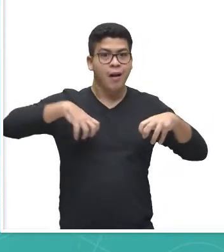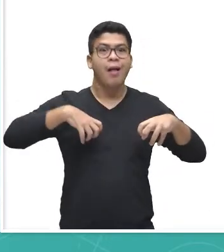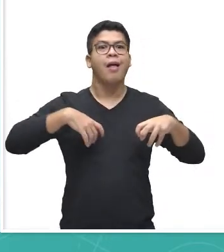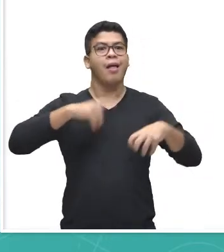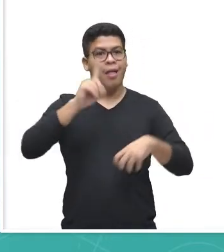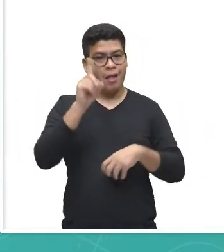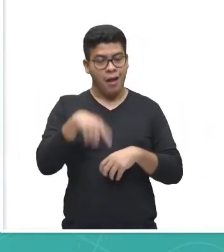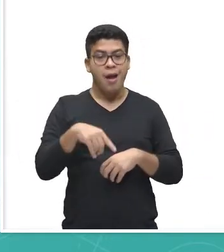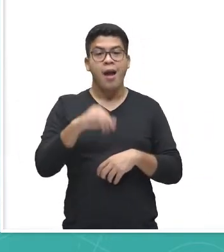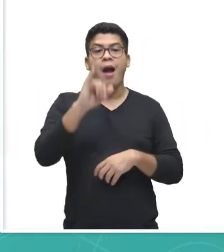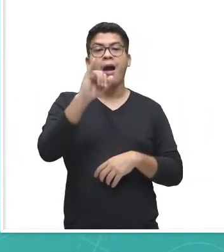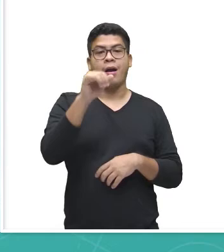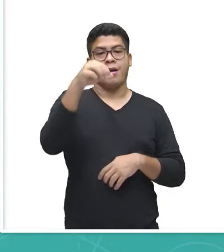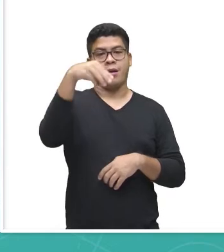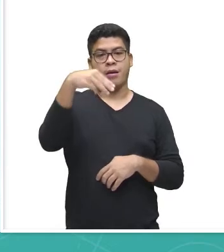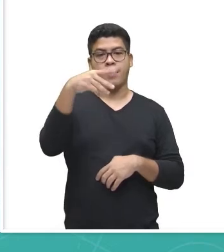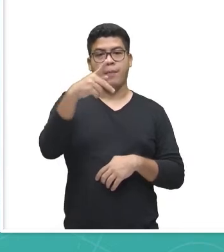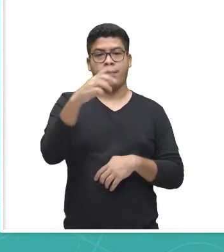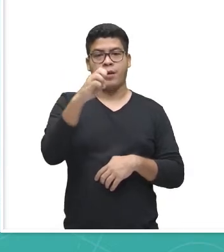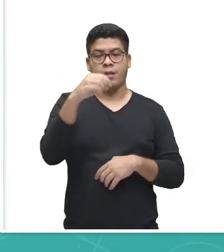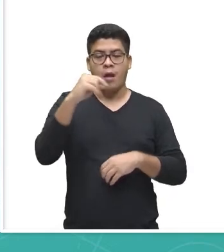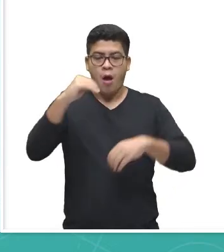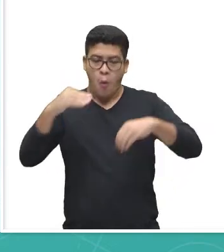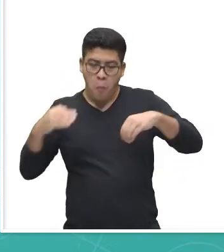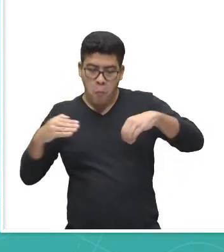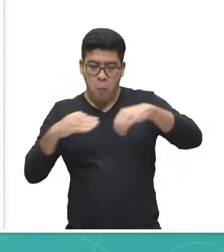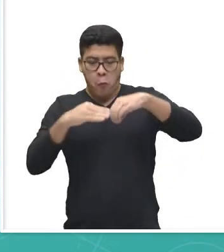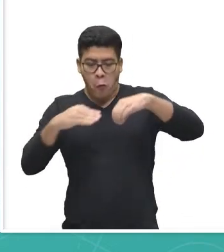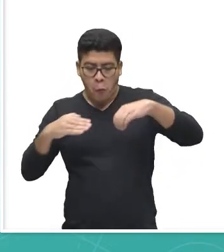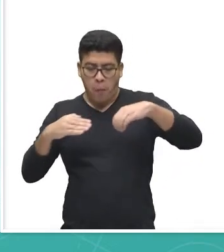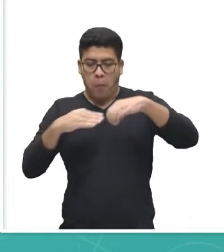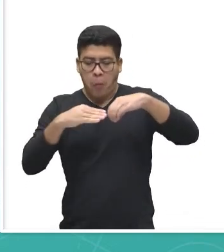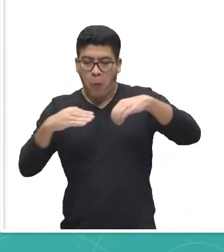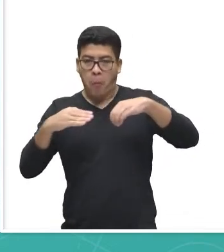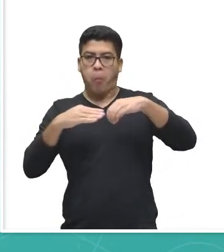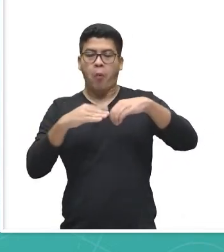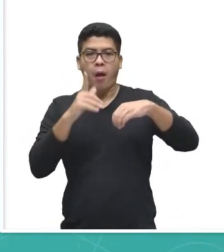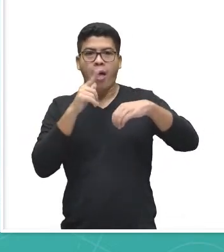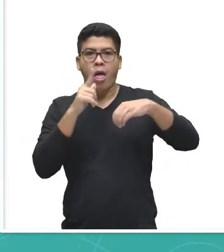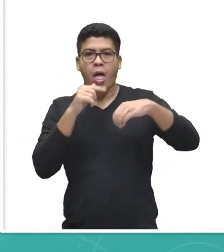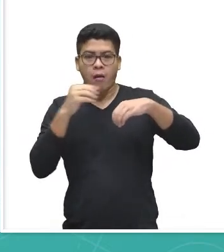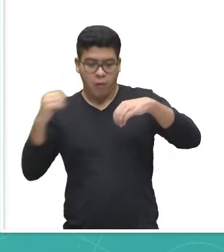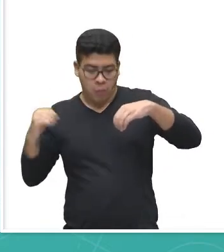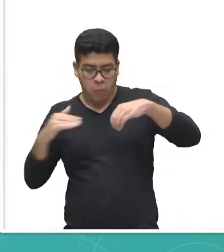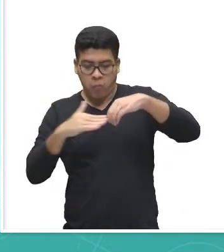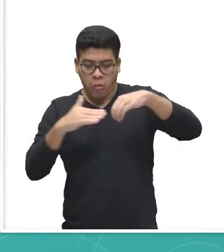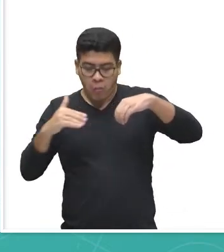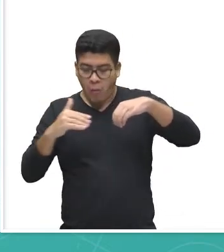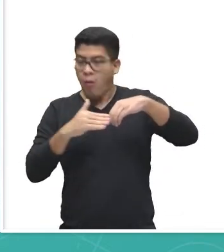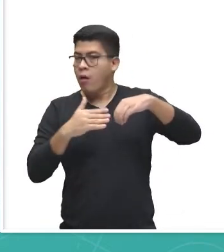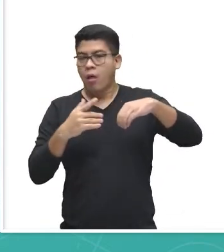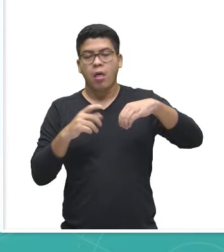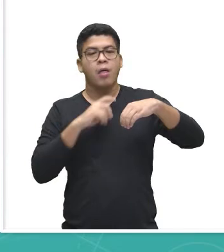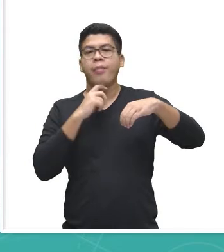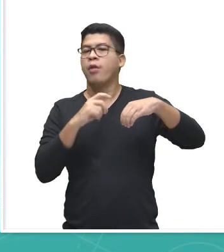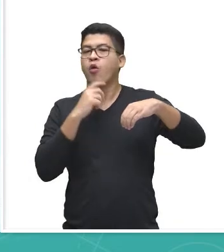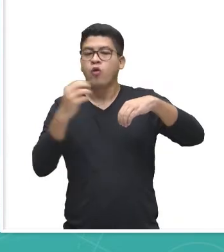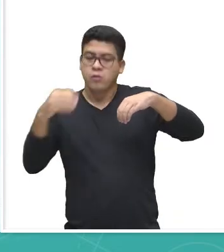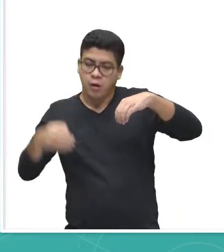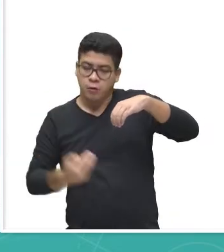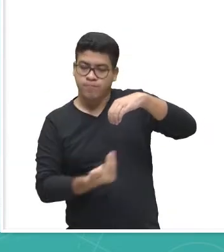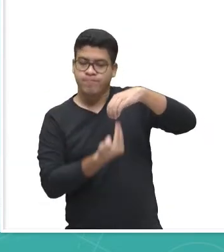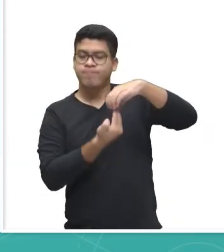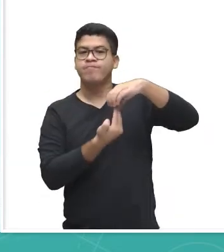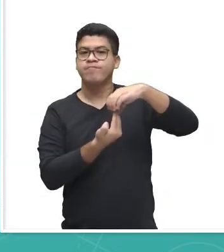ali, né? O copo vai ficar boiando, como a gente fala, vai ficar flutuando lá o vidro, porque eles não vão ocupar o mesmo lugar. Essas